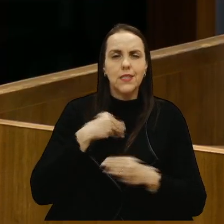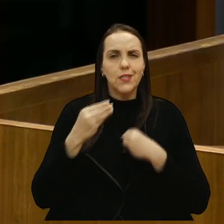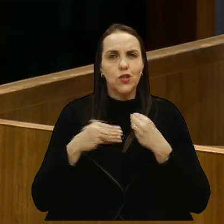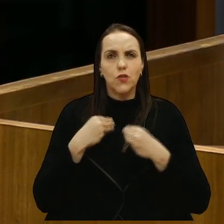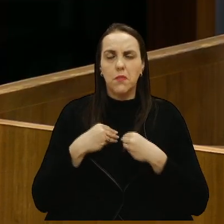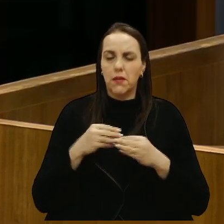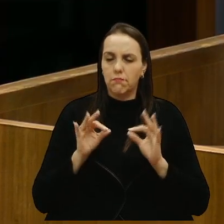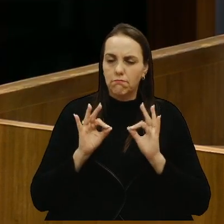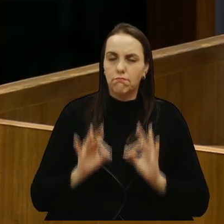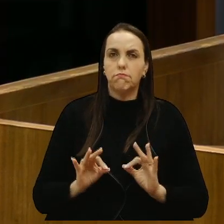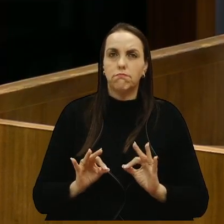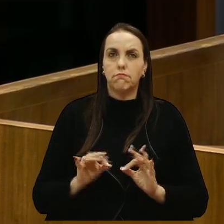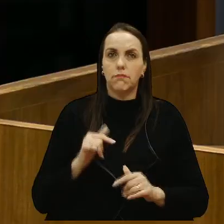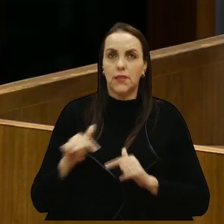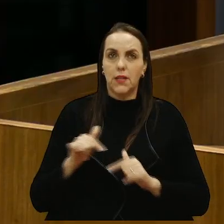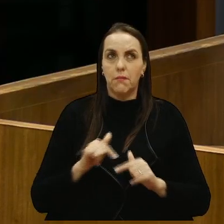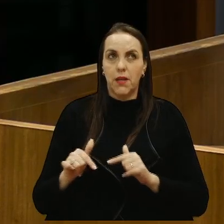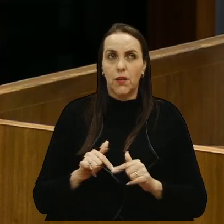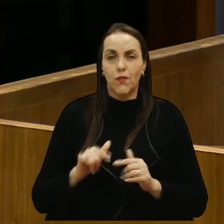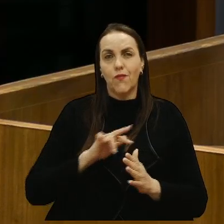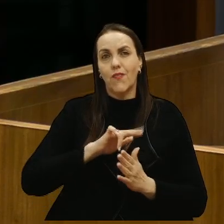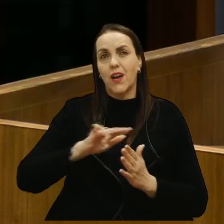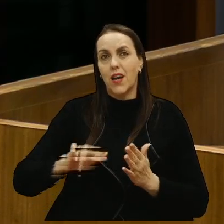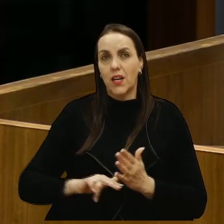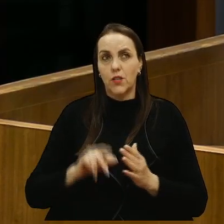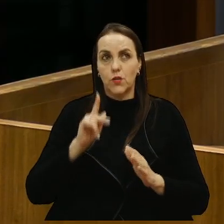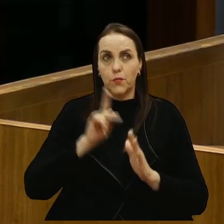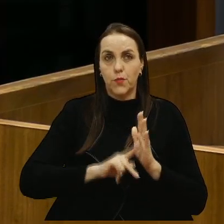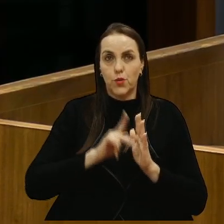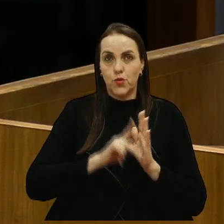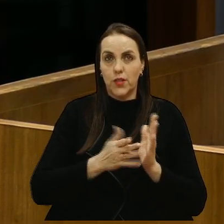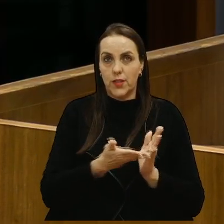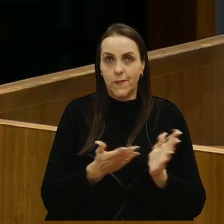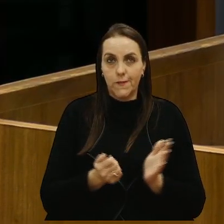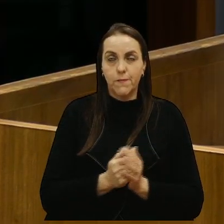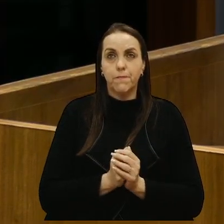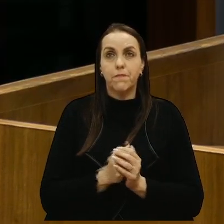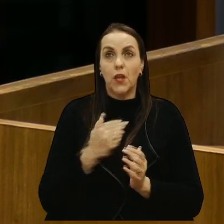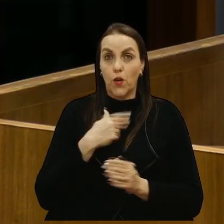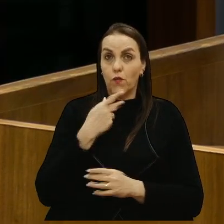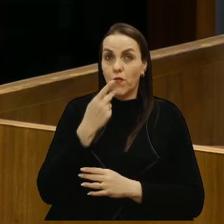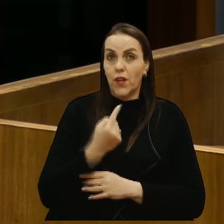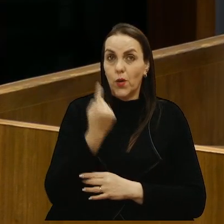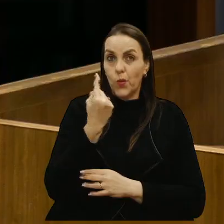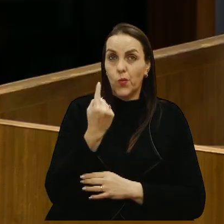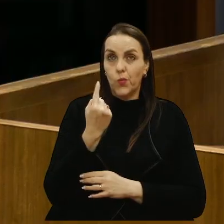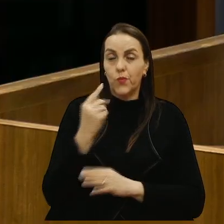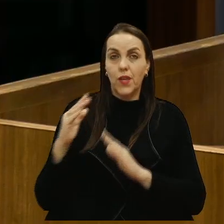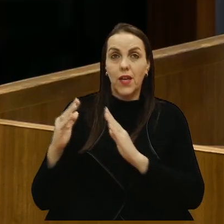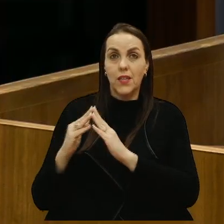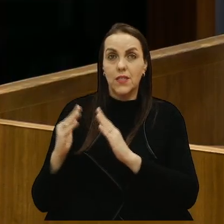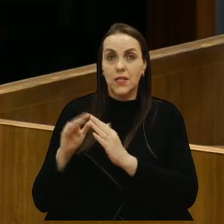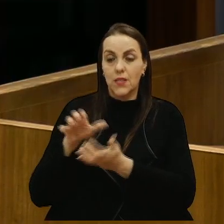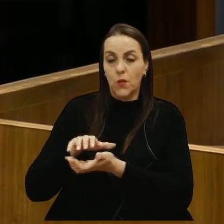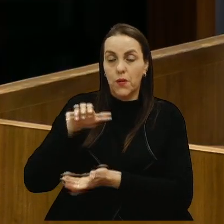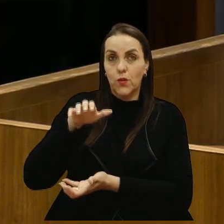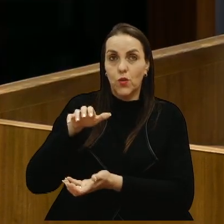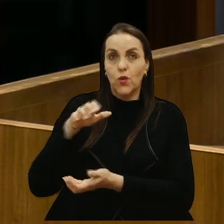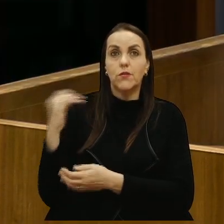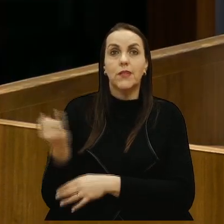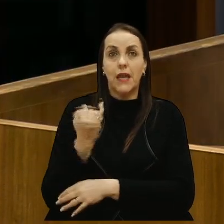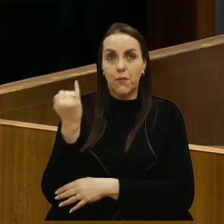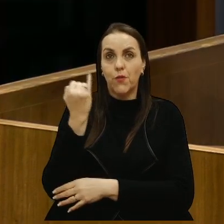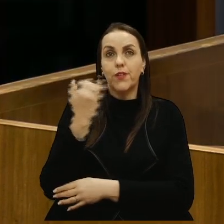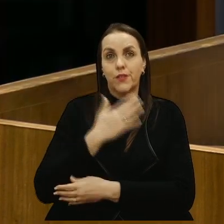dever cumprido. Deixamos inúmeros projetos, o qual vou citar um aqui, que é o residencial para idosos, que é muito importante para